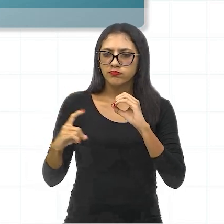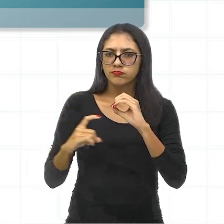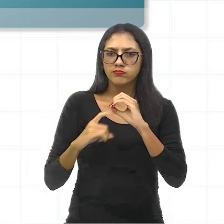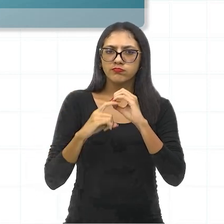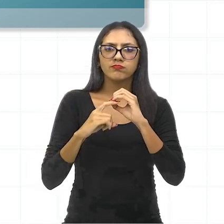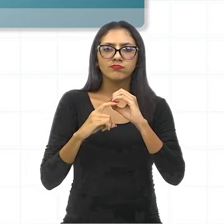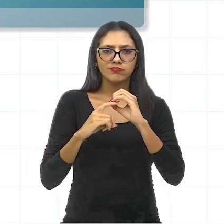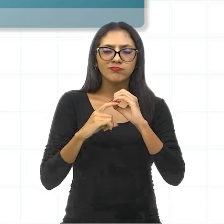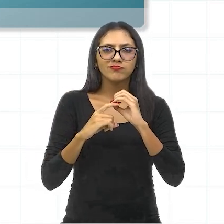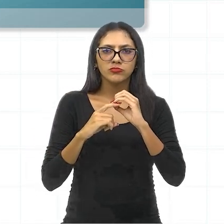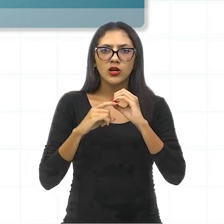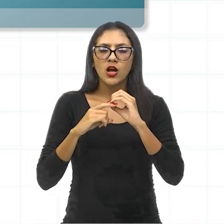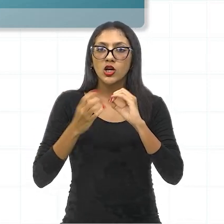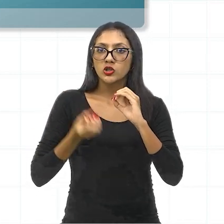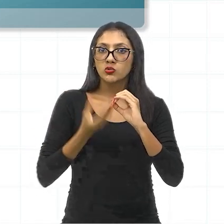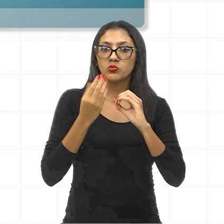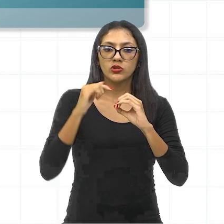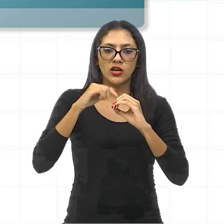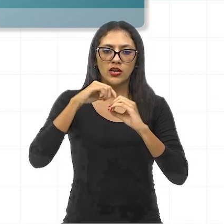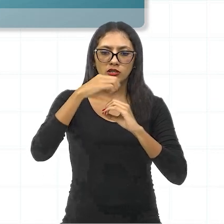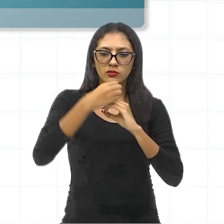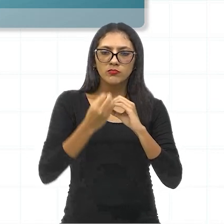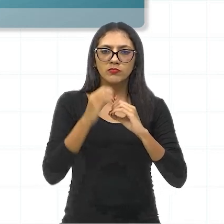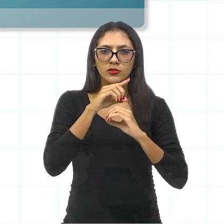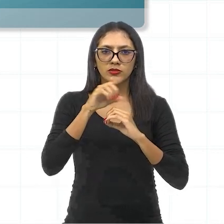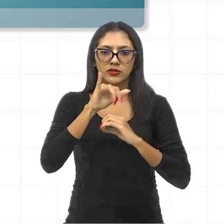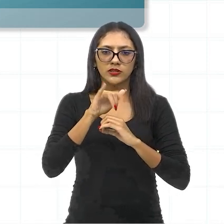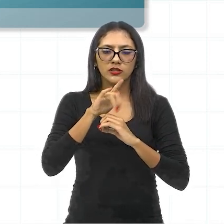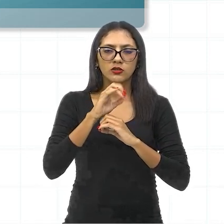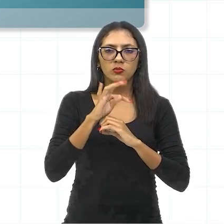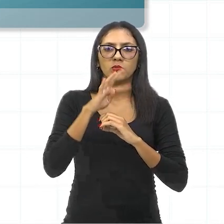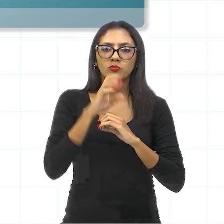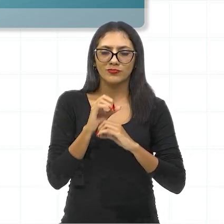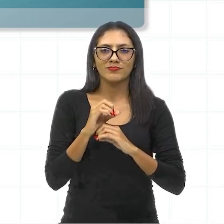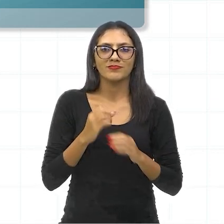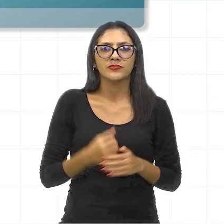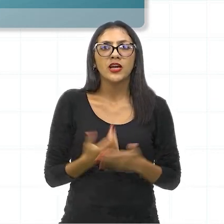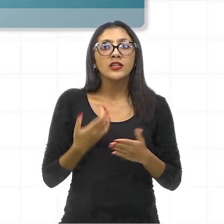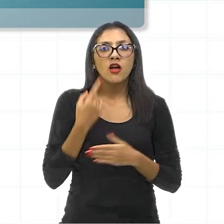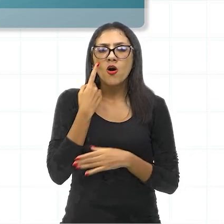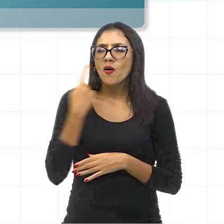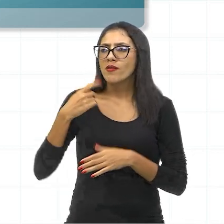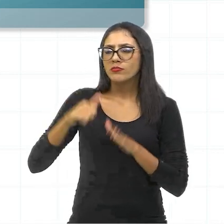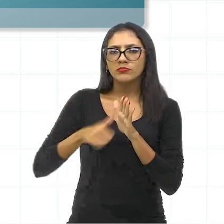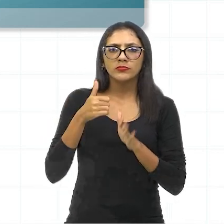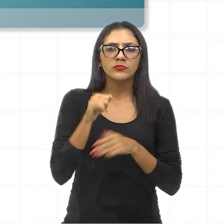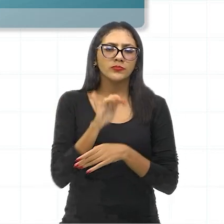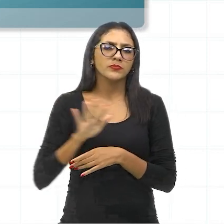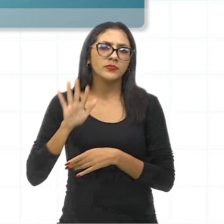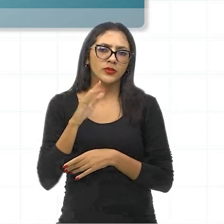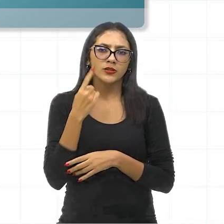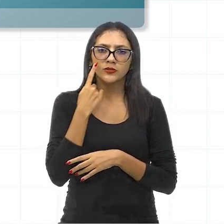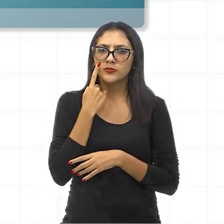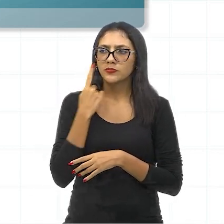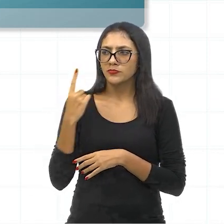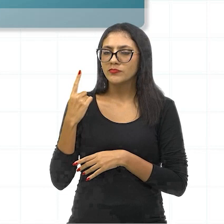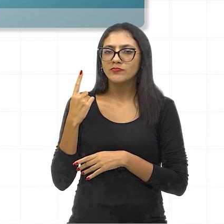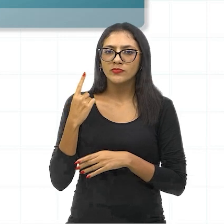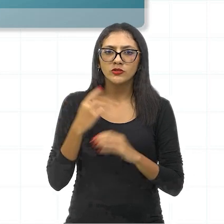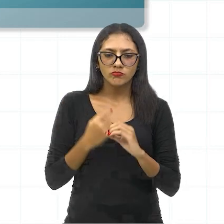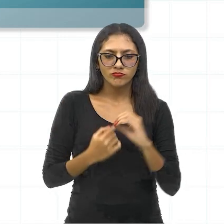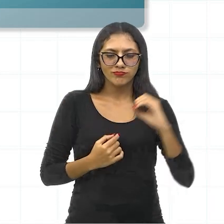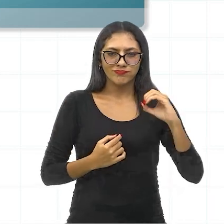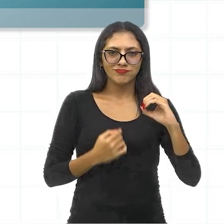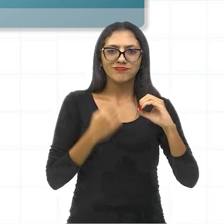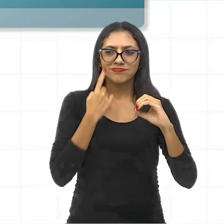o zigoto. Então, nessa imagem, você está observando aí, nós temos os dois gametas, né?